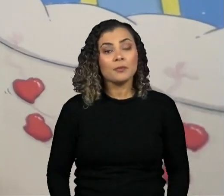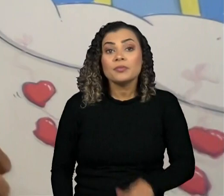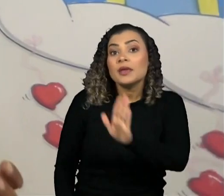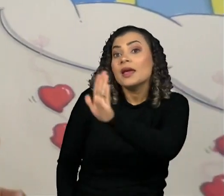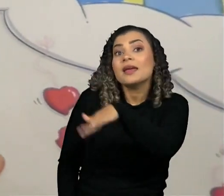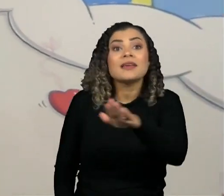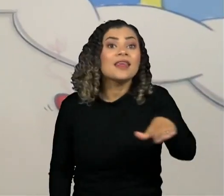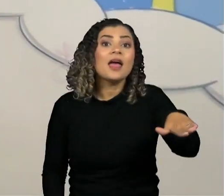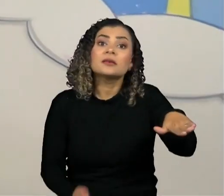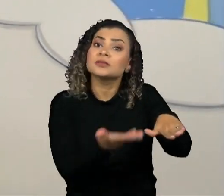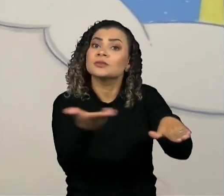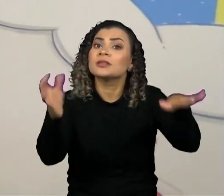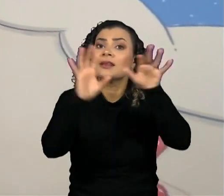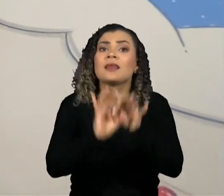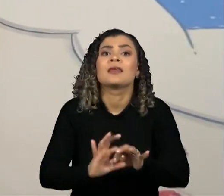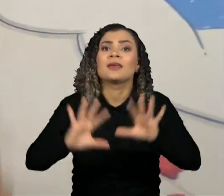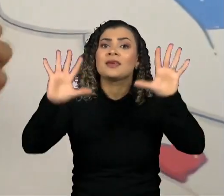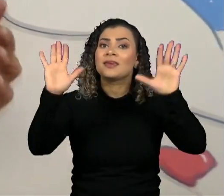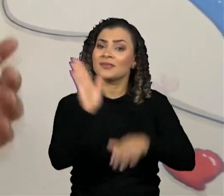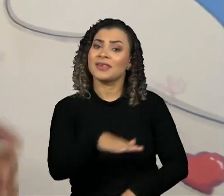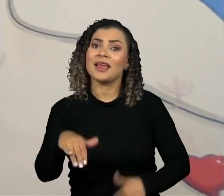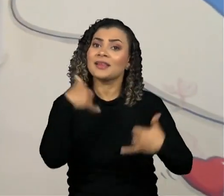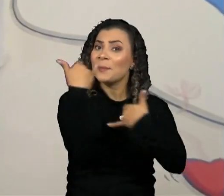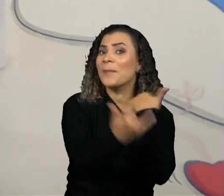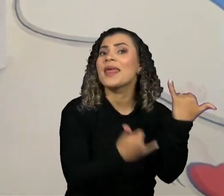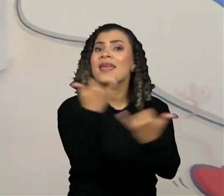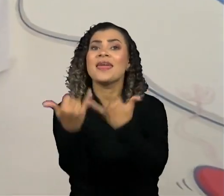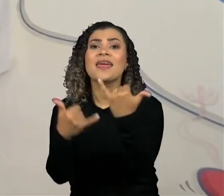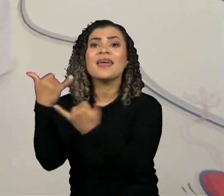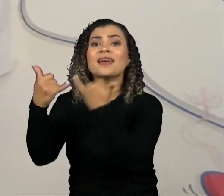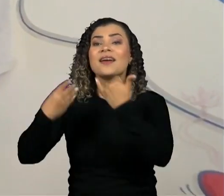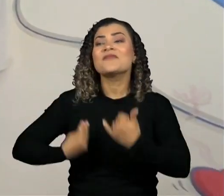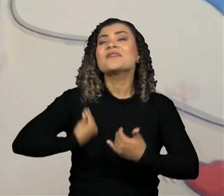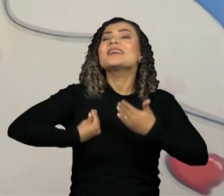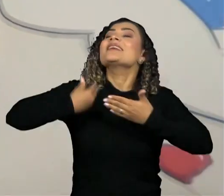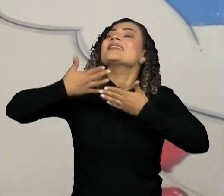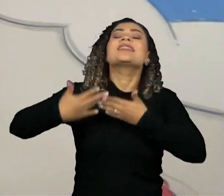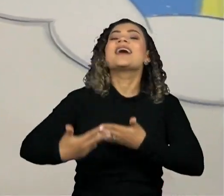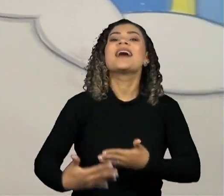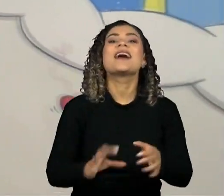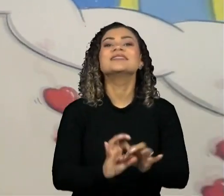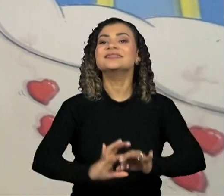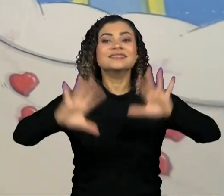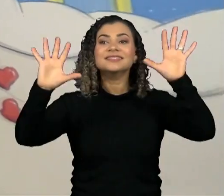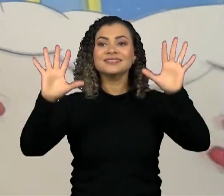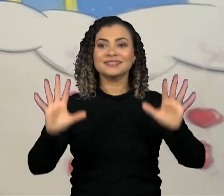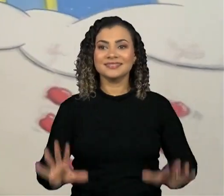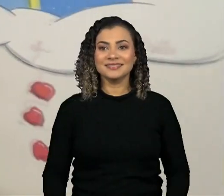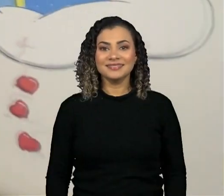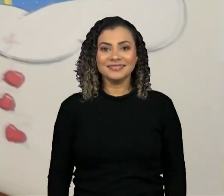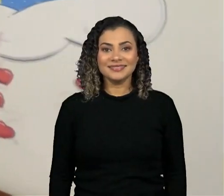Crianças, sejam crianças, brinquem, vivam!